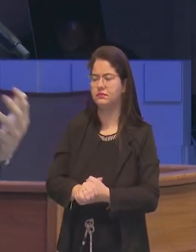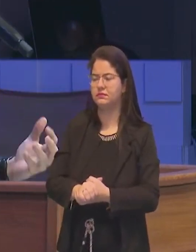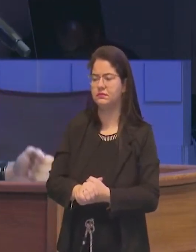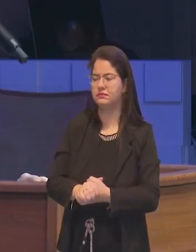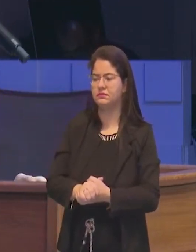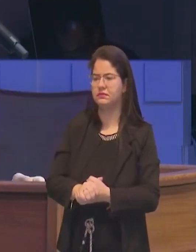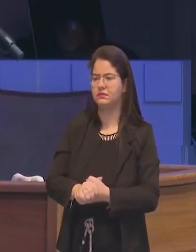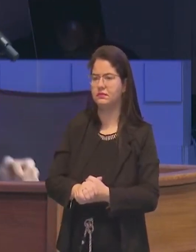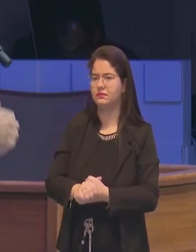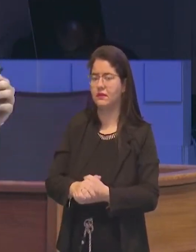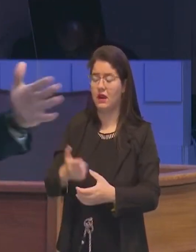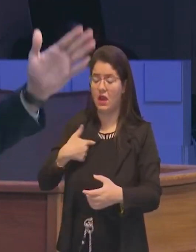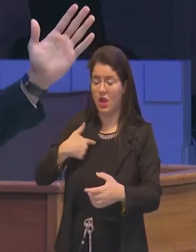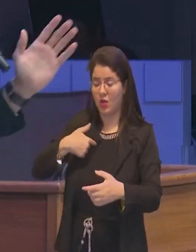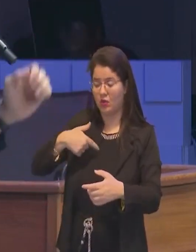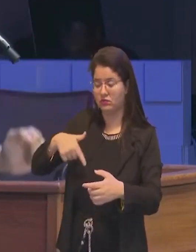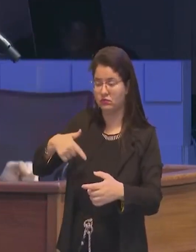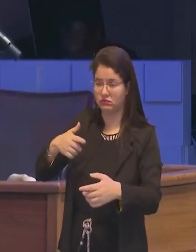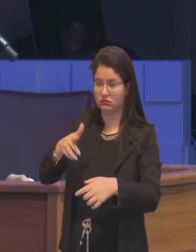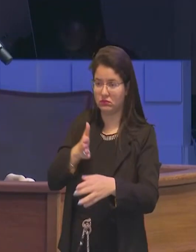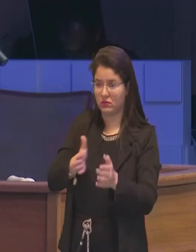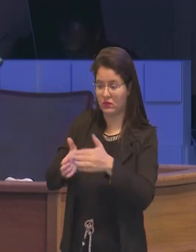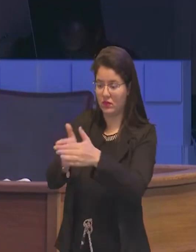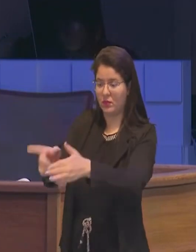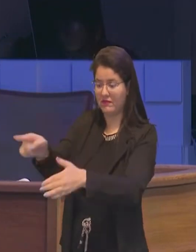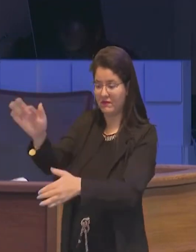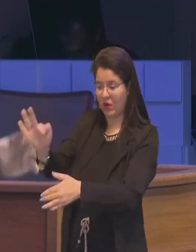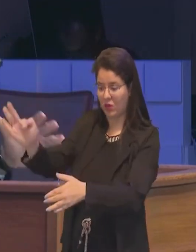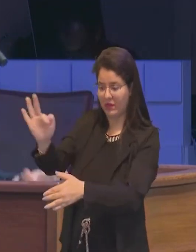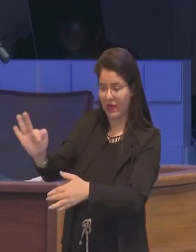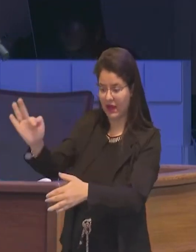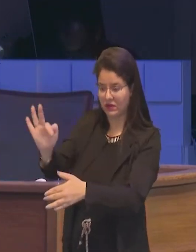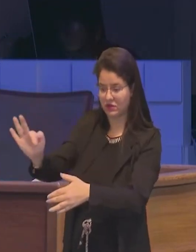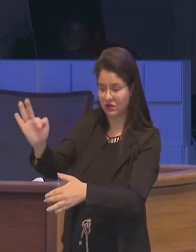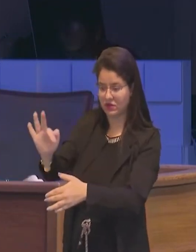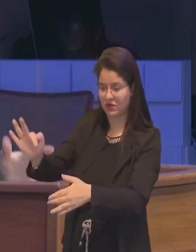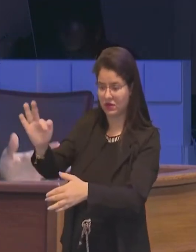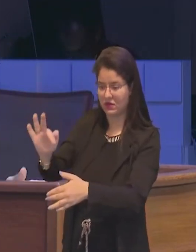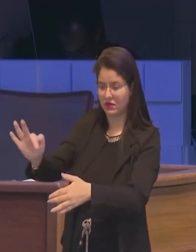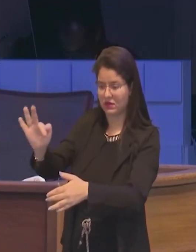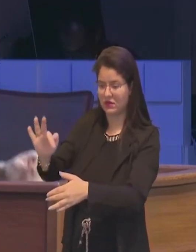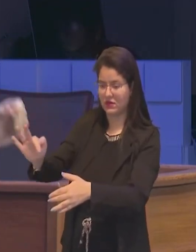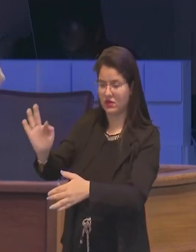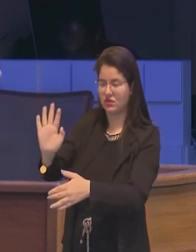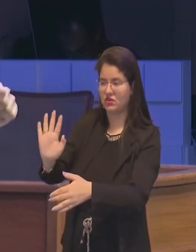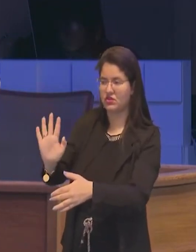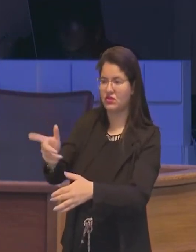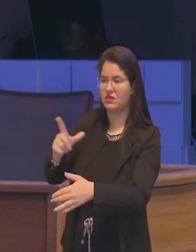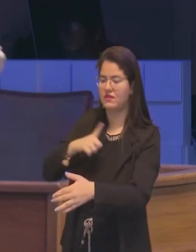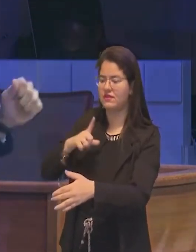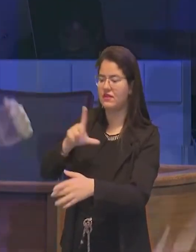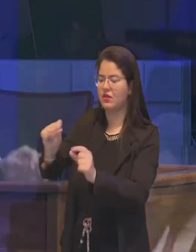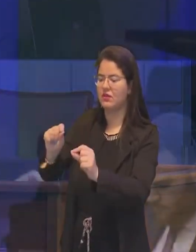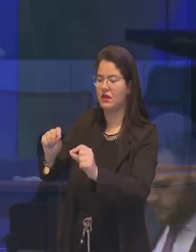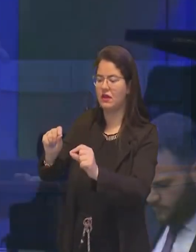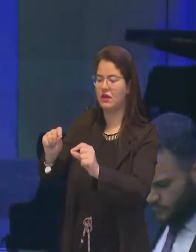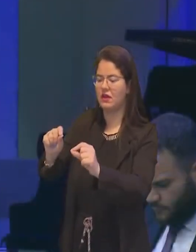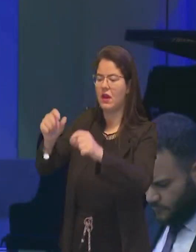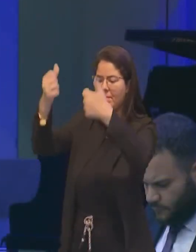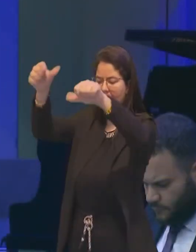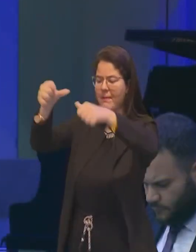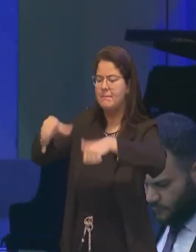meu caminho para a faculdade, eu passo por uma passarela, e na passarela já faz meses que tem grudado uns pedaços de